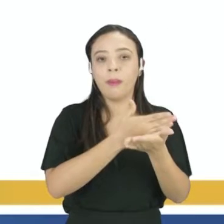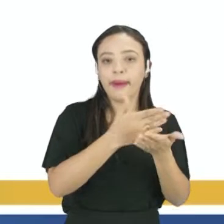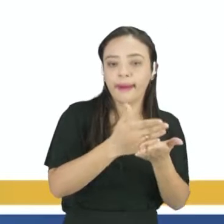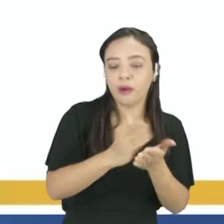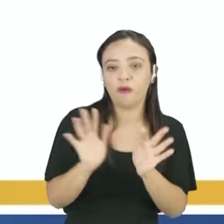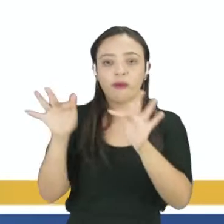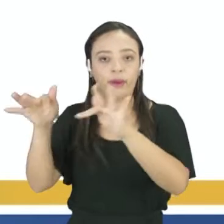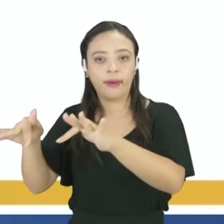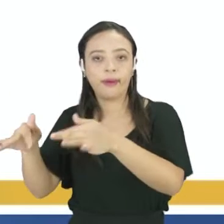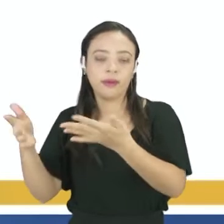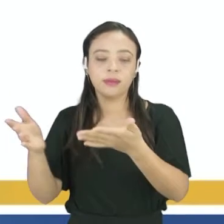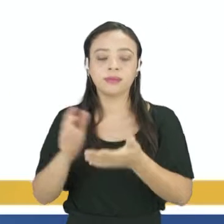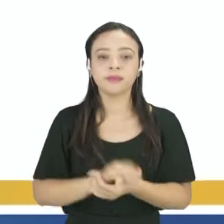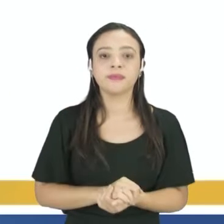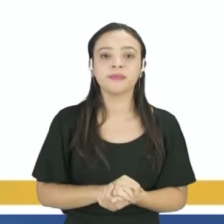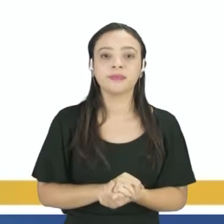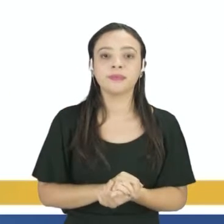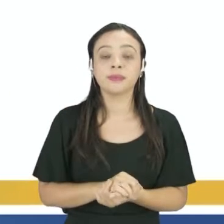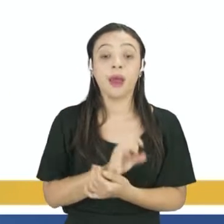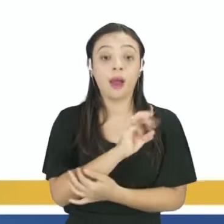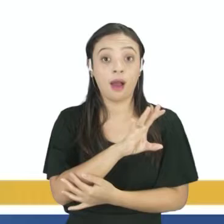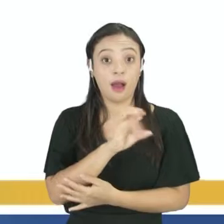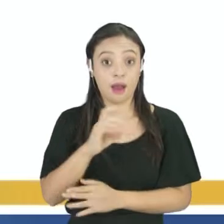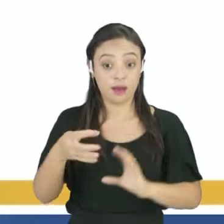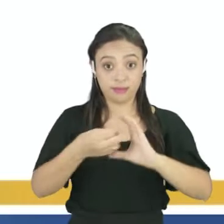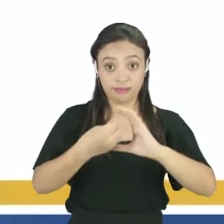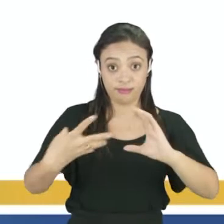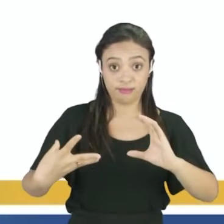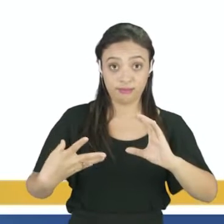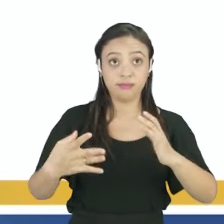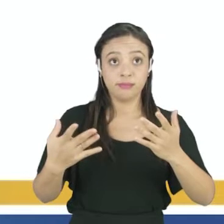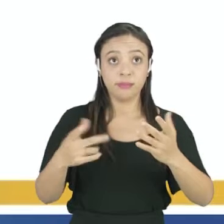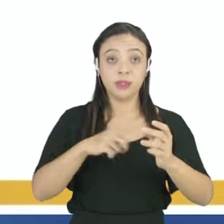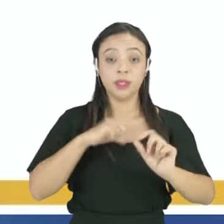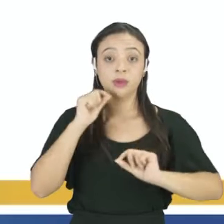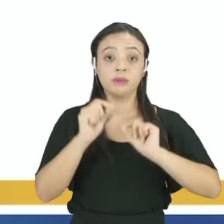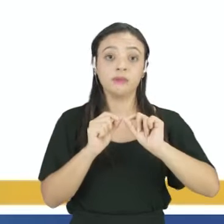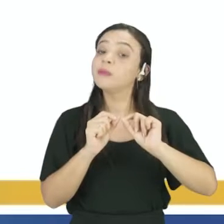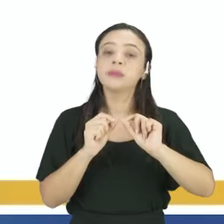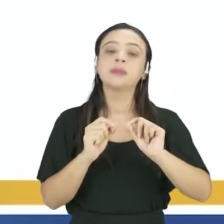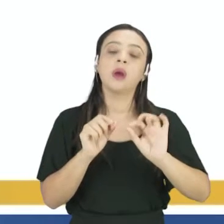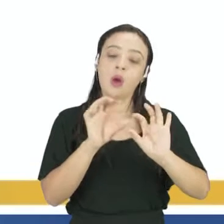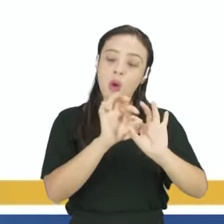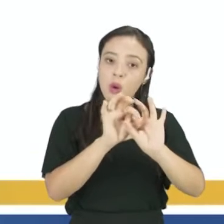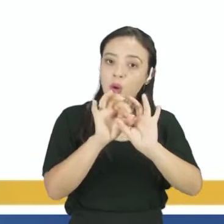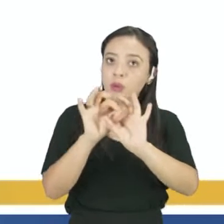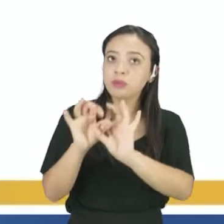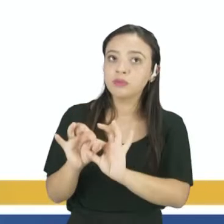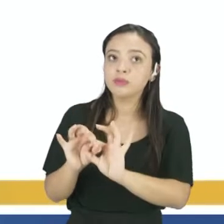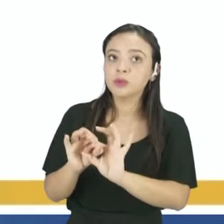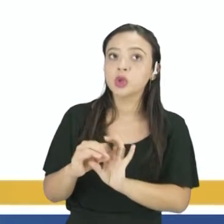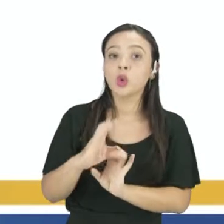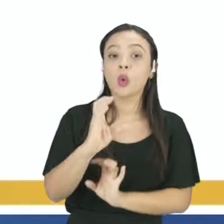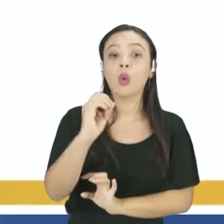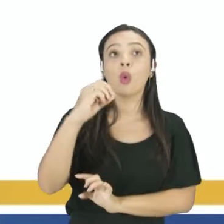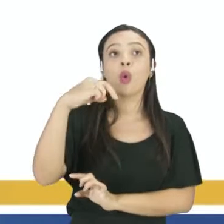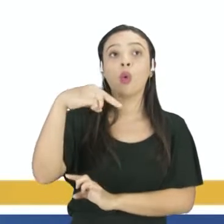chegada, enfim. Sendo que para cada elemento de um domínio, associa-se a um elemento do contradomínio.